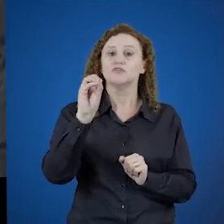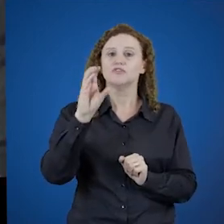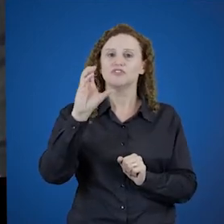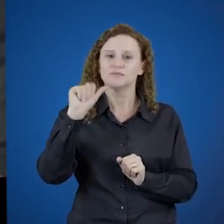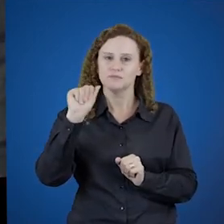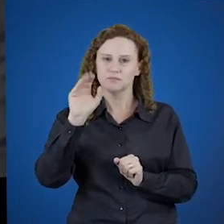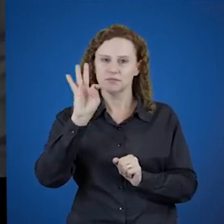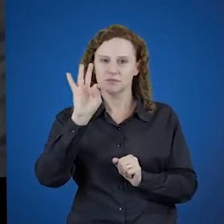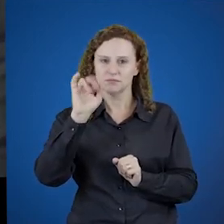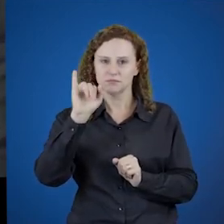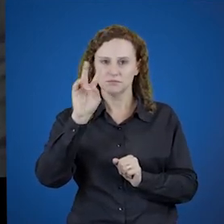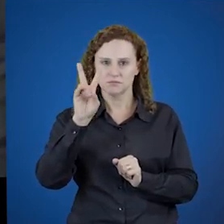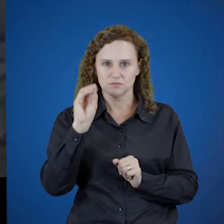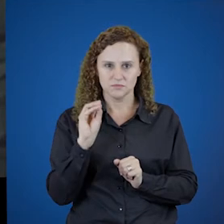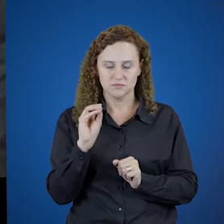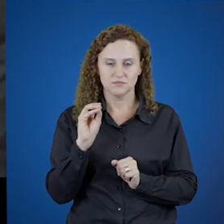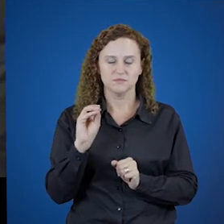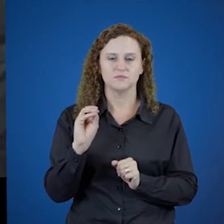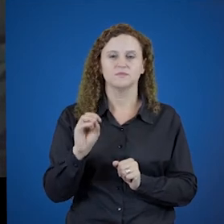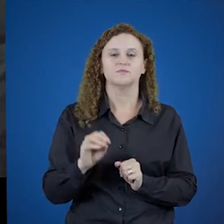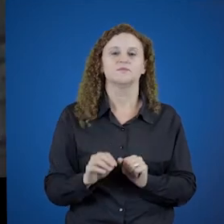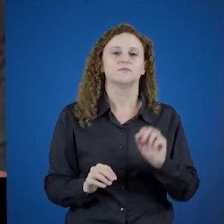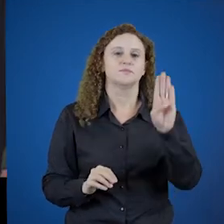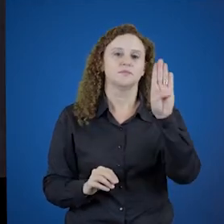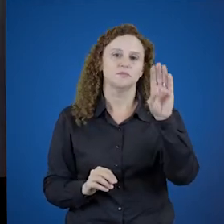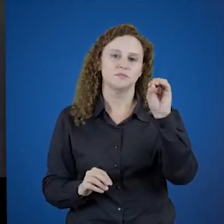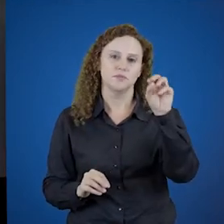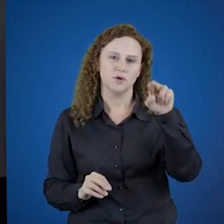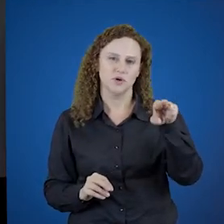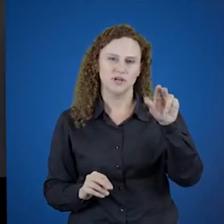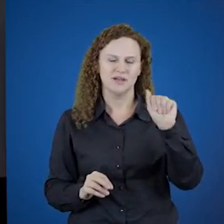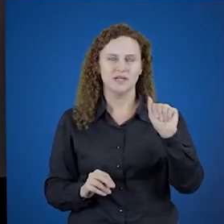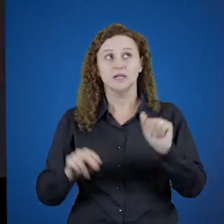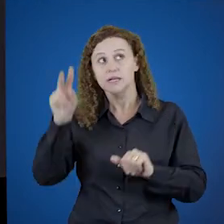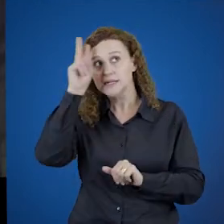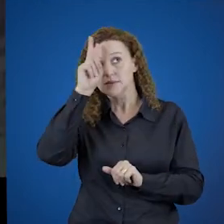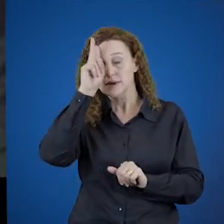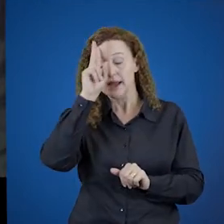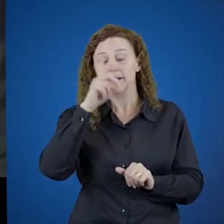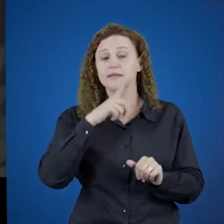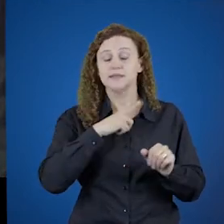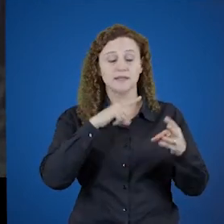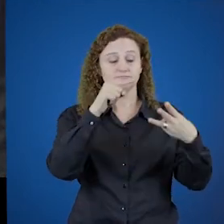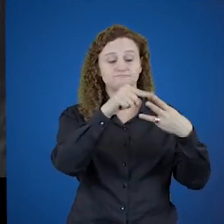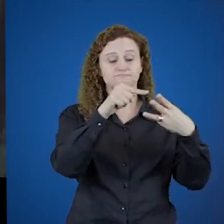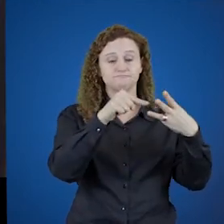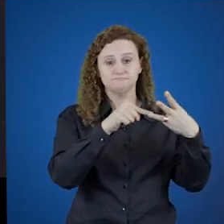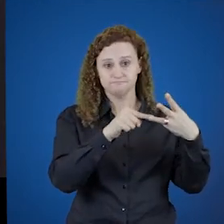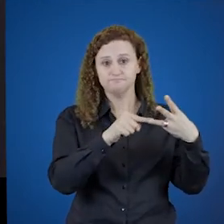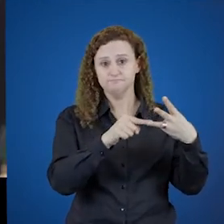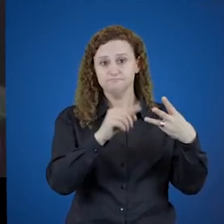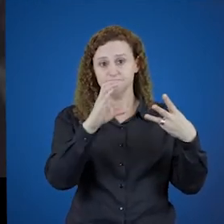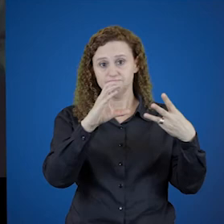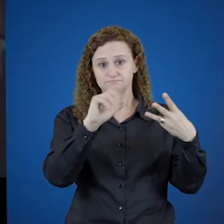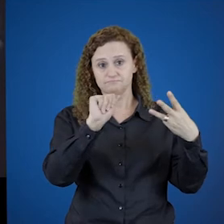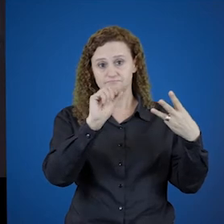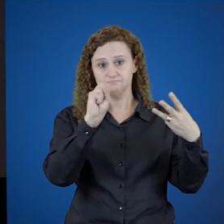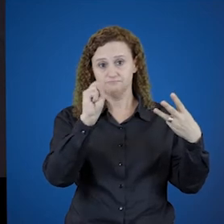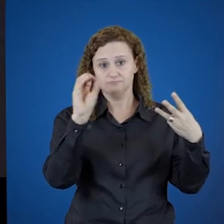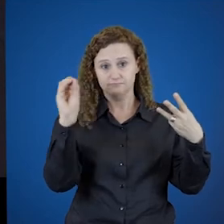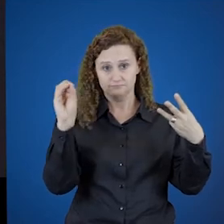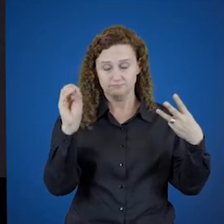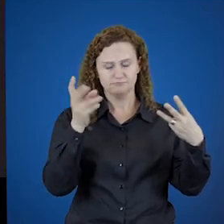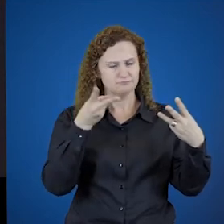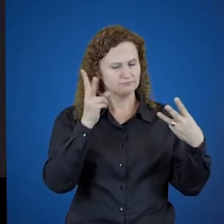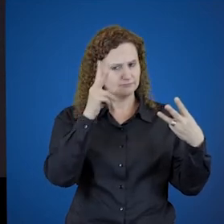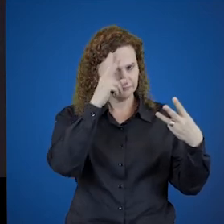o vocativo plural vi nabona em só lembrar aqui no tem esses três casos eu